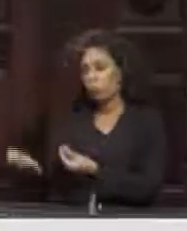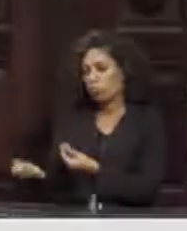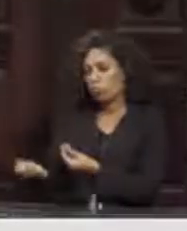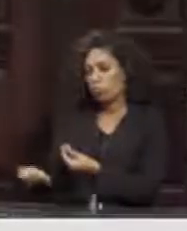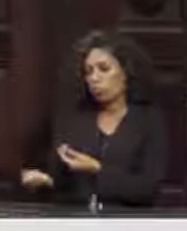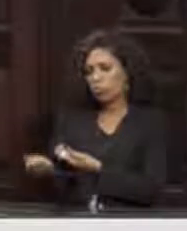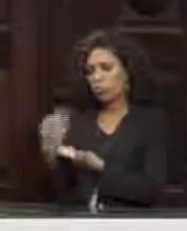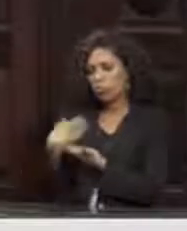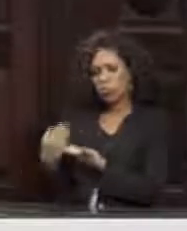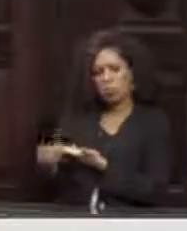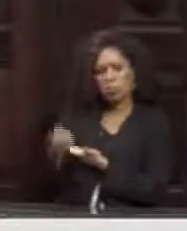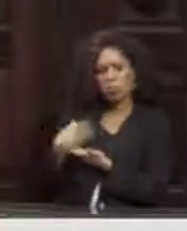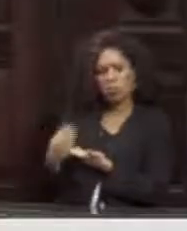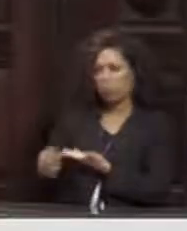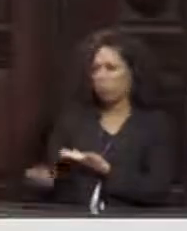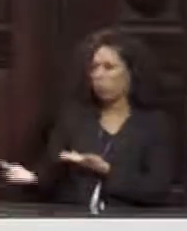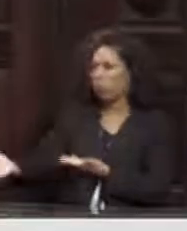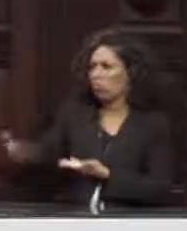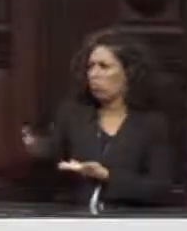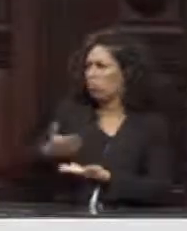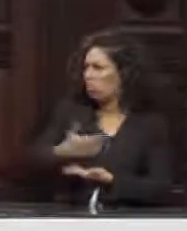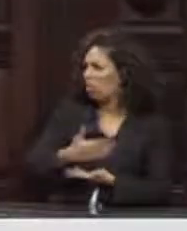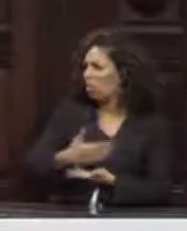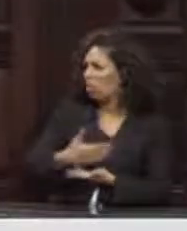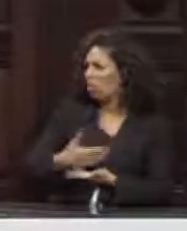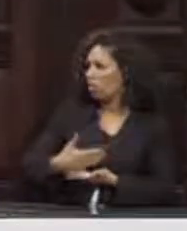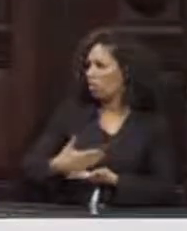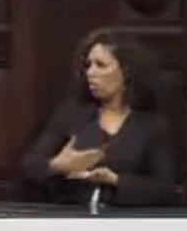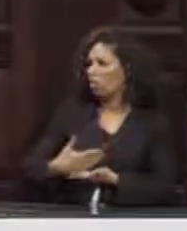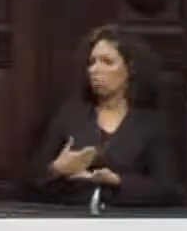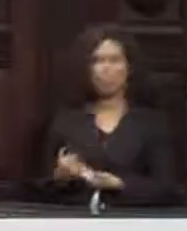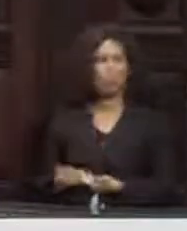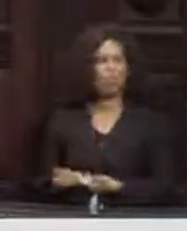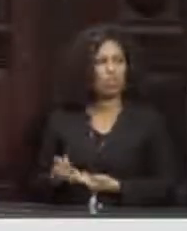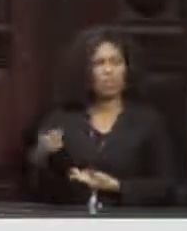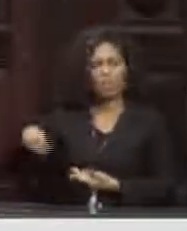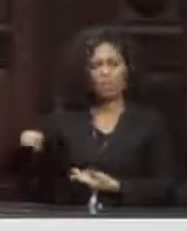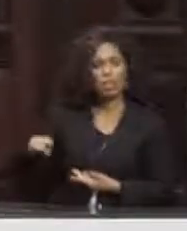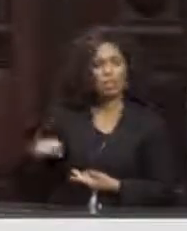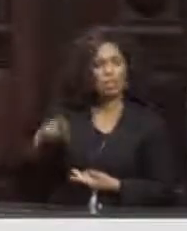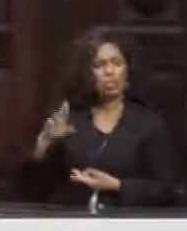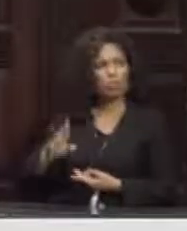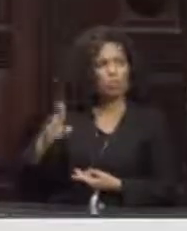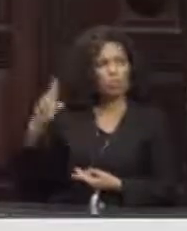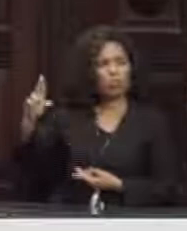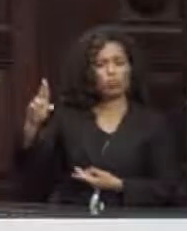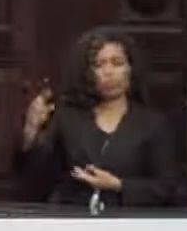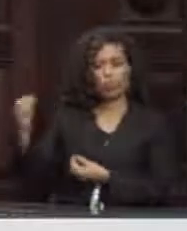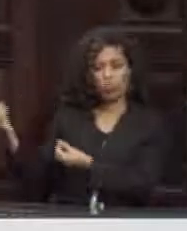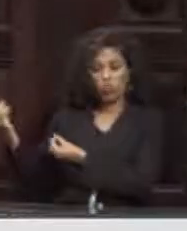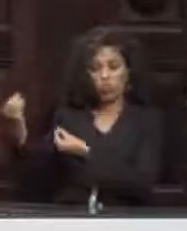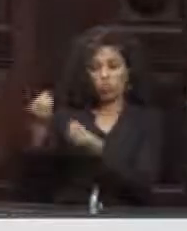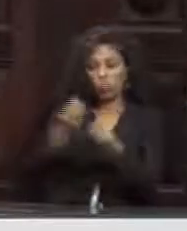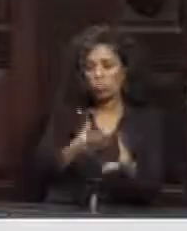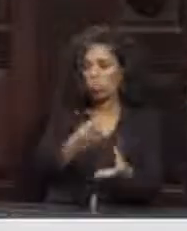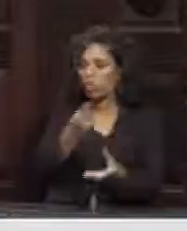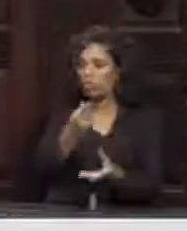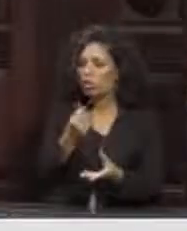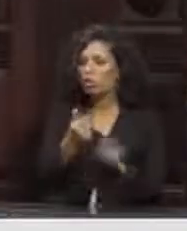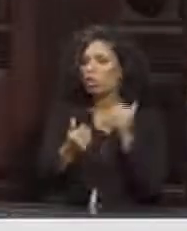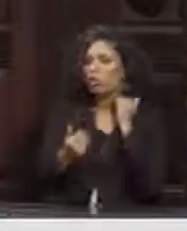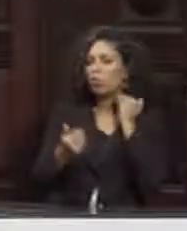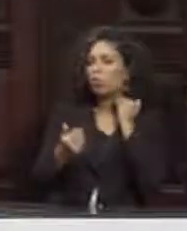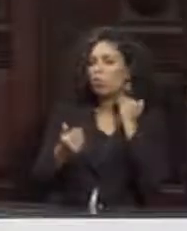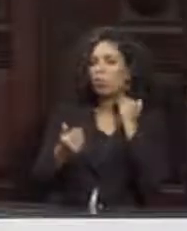é o consumidor. Eles têm a obrigação de repassar para os cofres públicos aquilo que